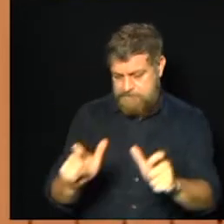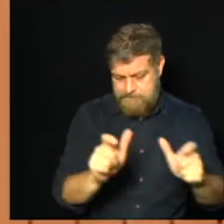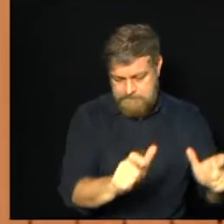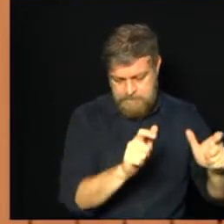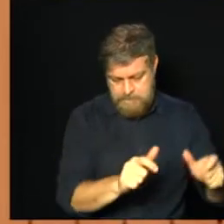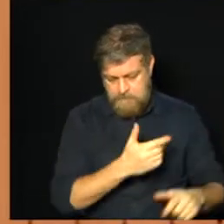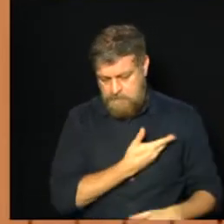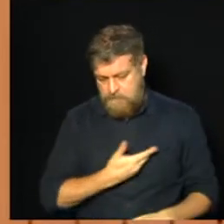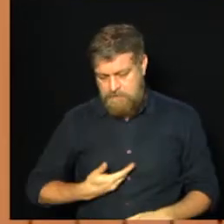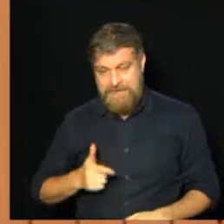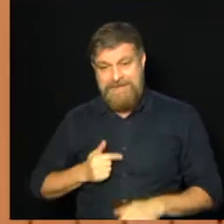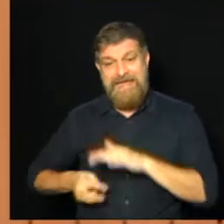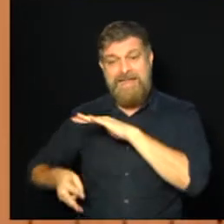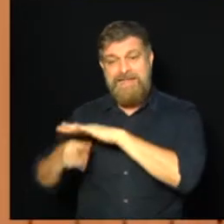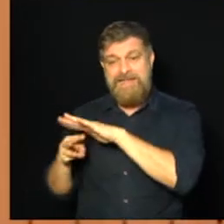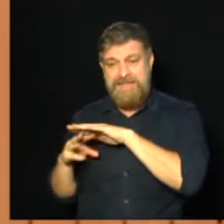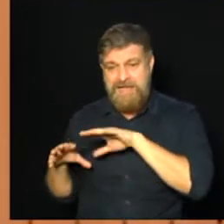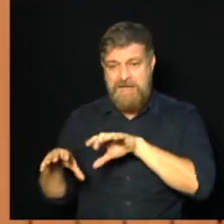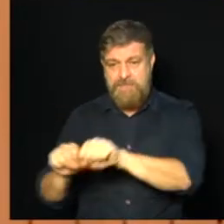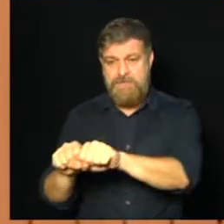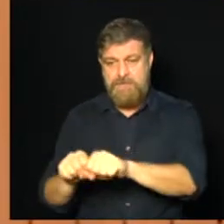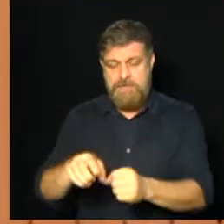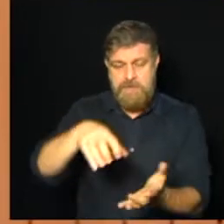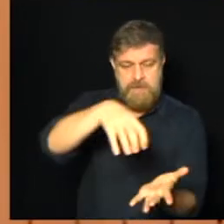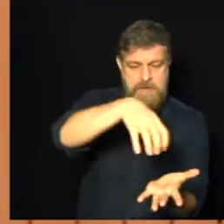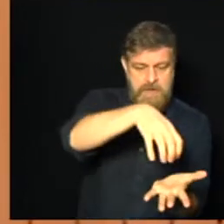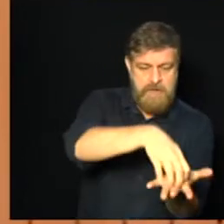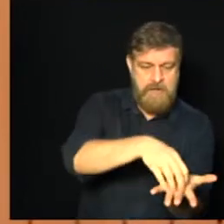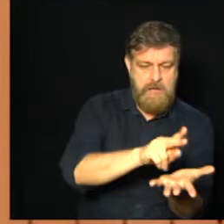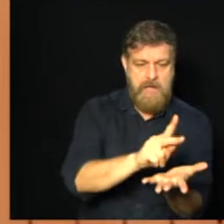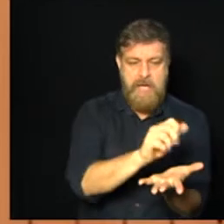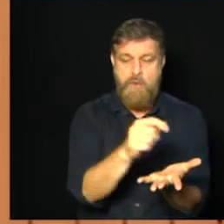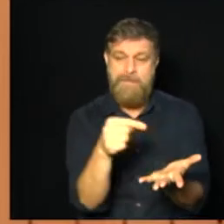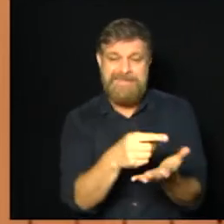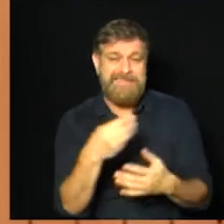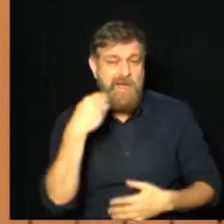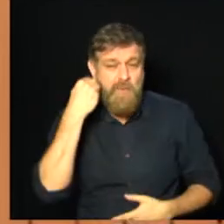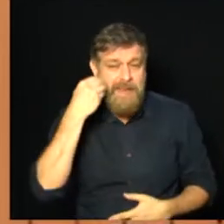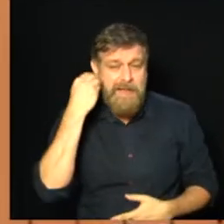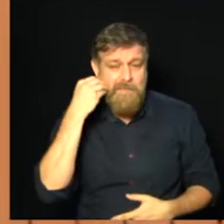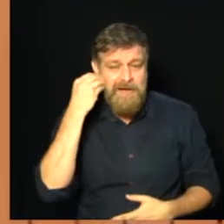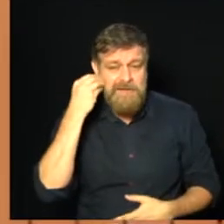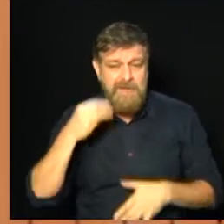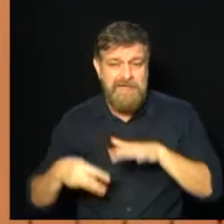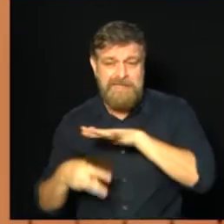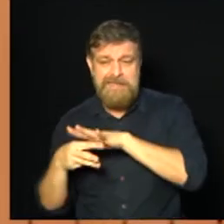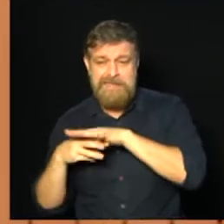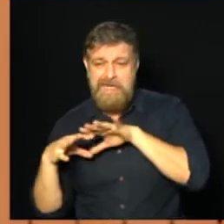equipamentos públicos, que a UPA do Campo Grande, na verdade, vire um laboratório para terceirização